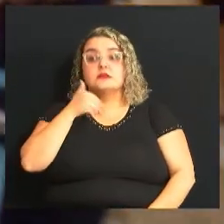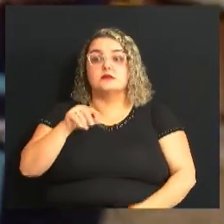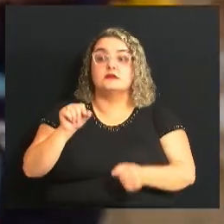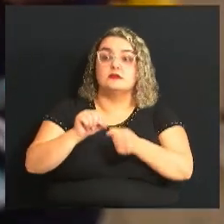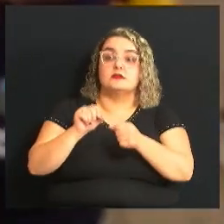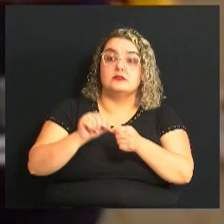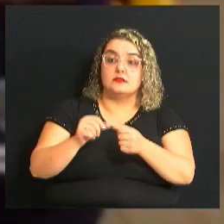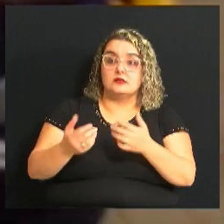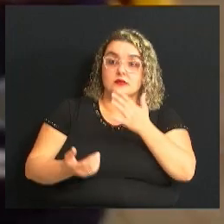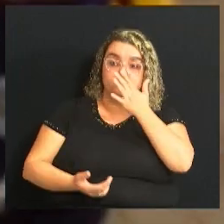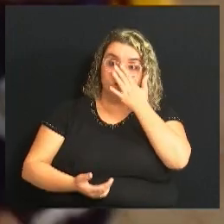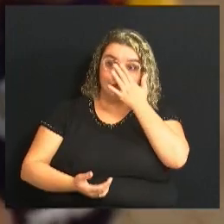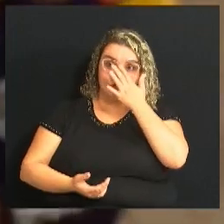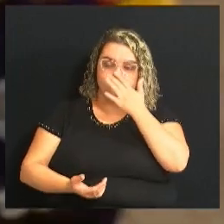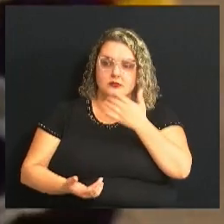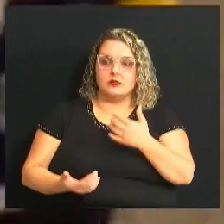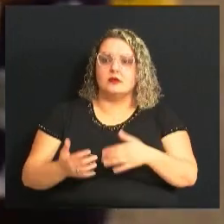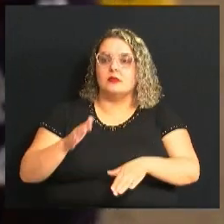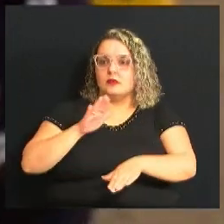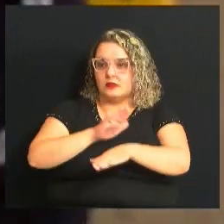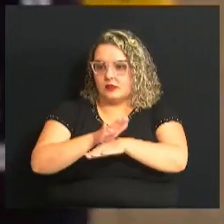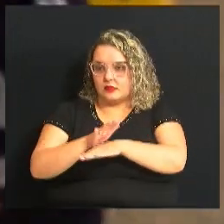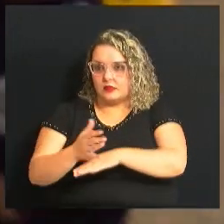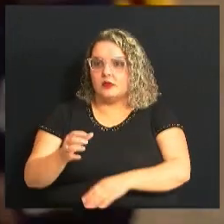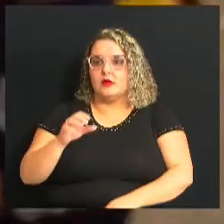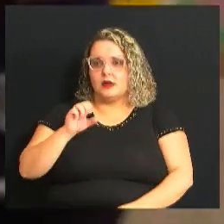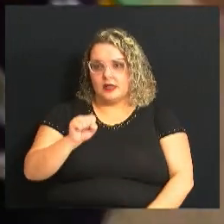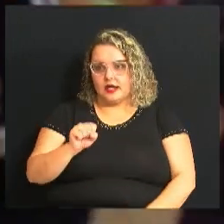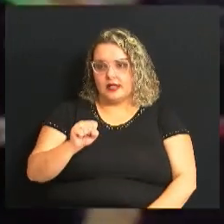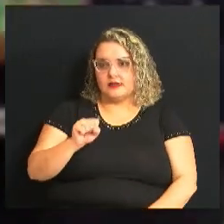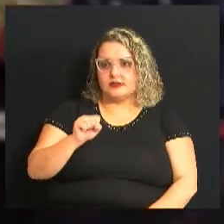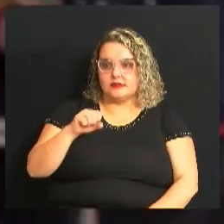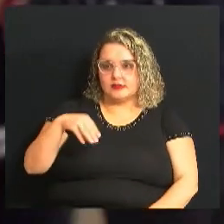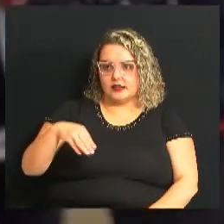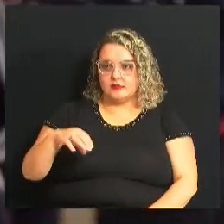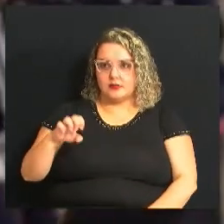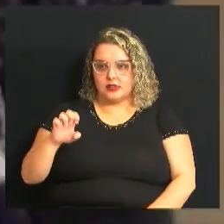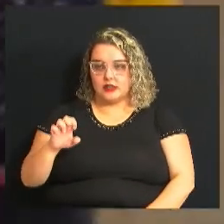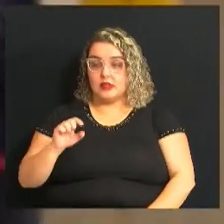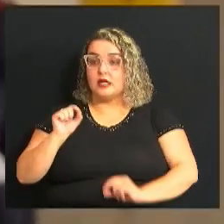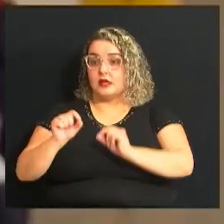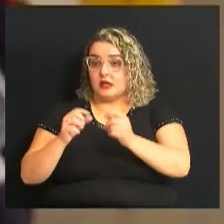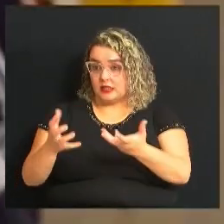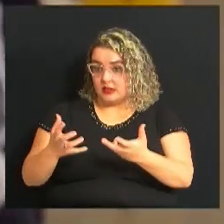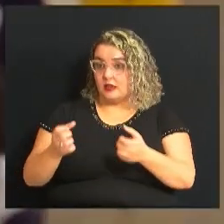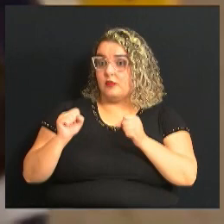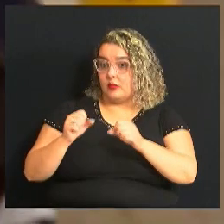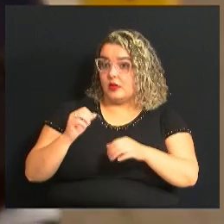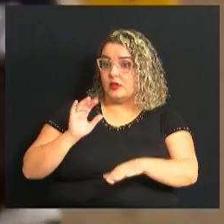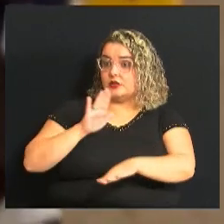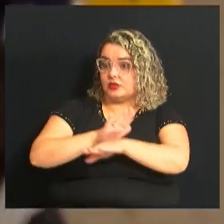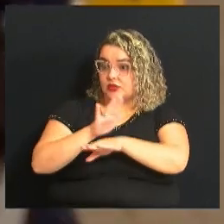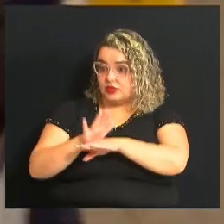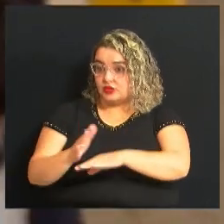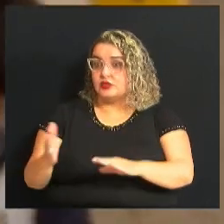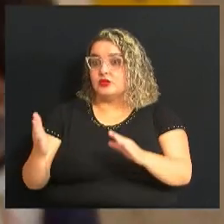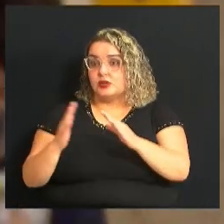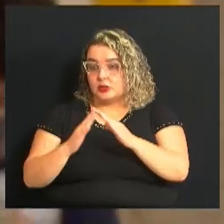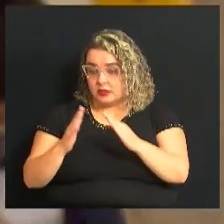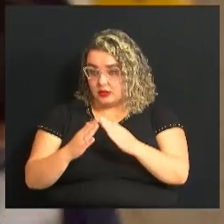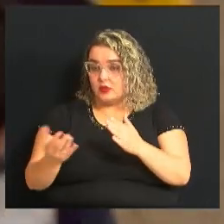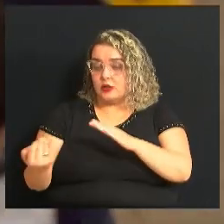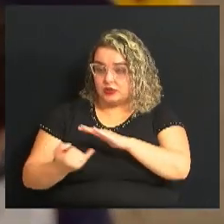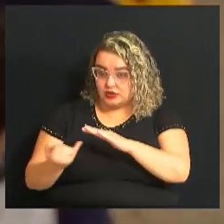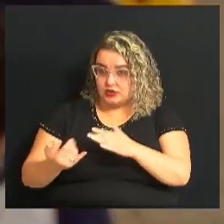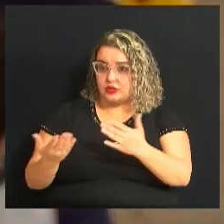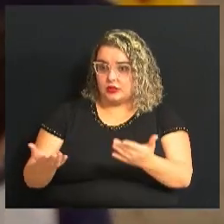parte como uma das colaboradoras da SME. Bom, quem quiser também pode colaborar aqui com a casa, né, com a instituição,